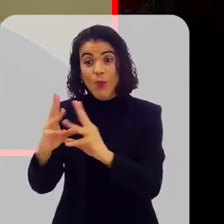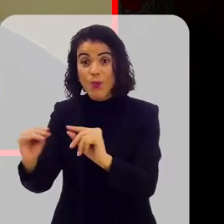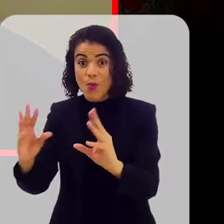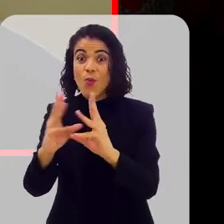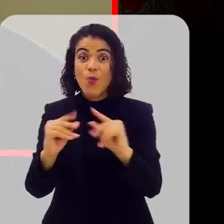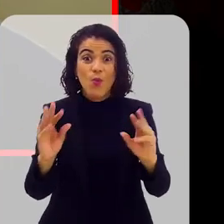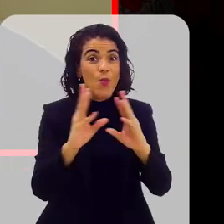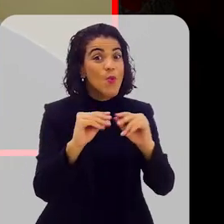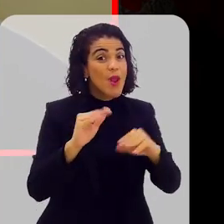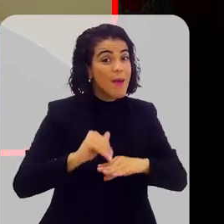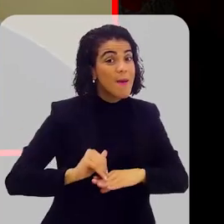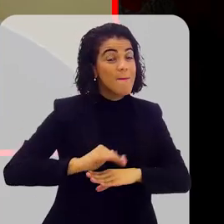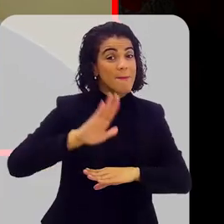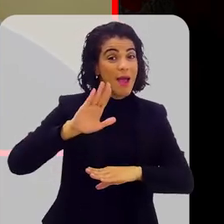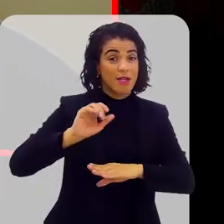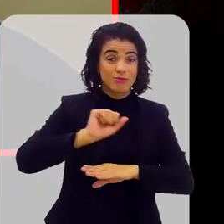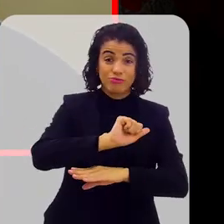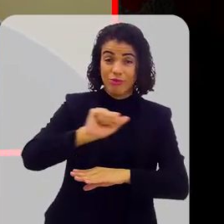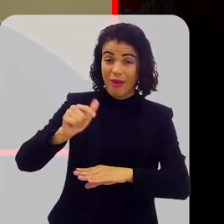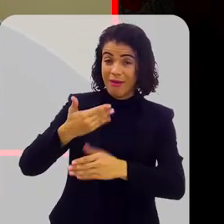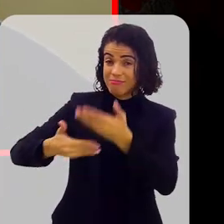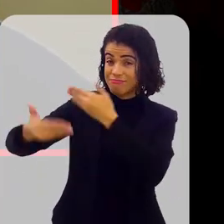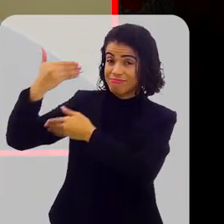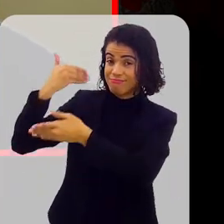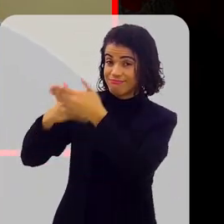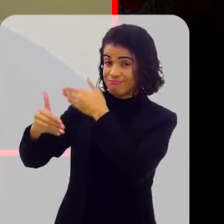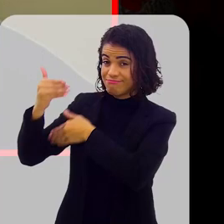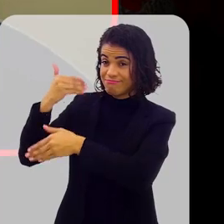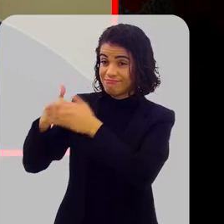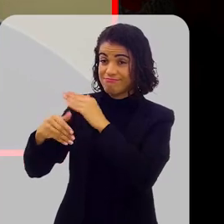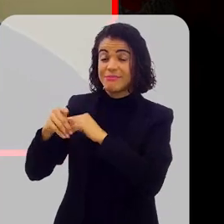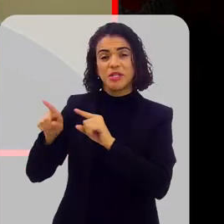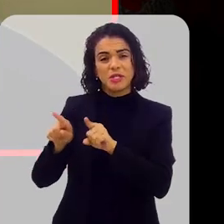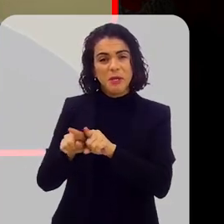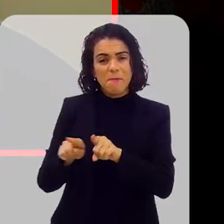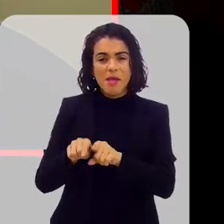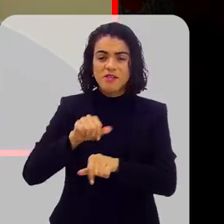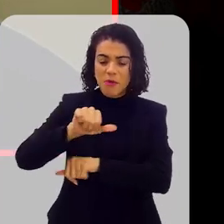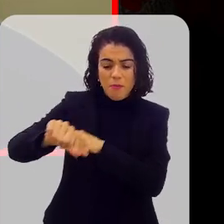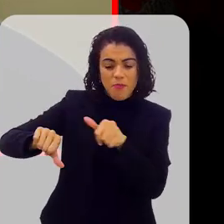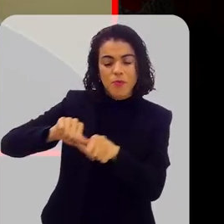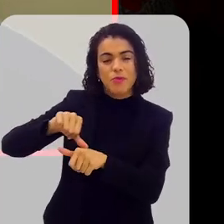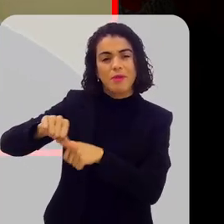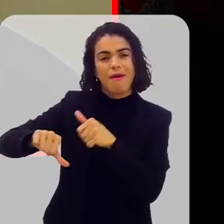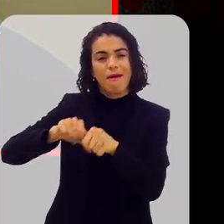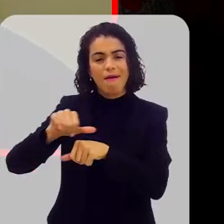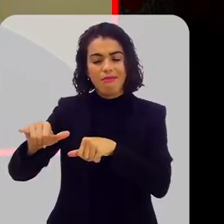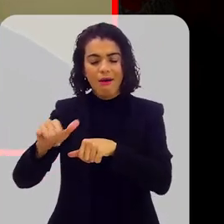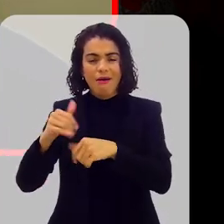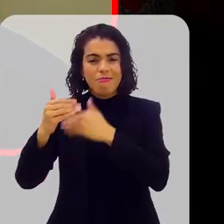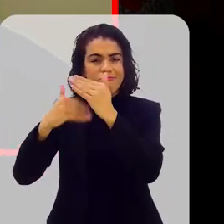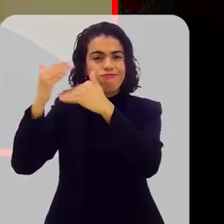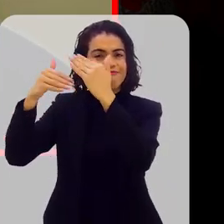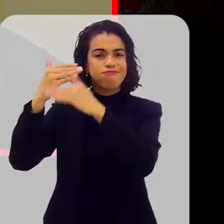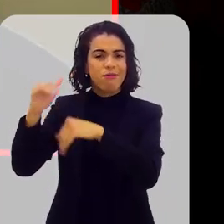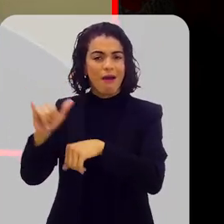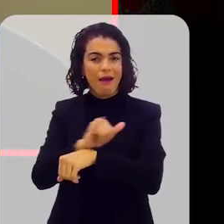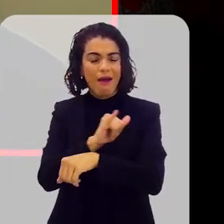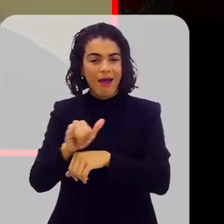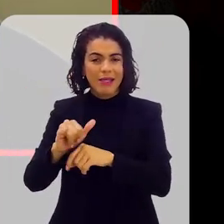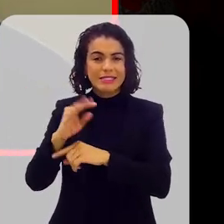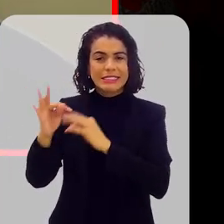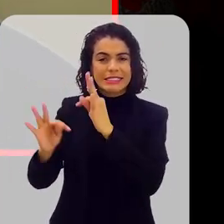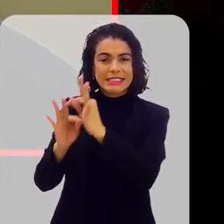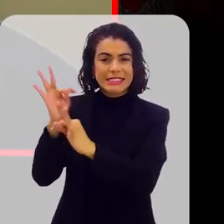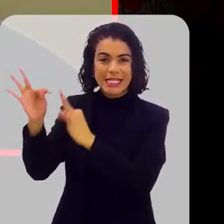mais pacientes do que a gente curava no passado. E isso vem evoluindo, as formas de tratamento vem